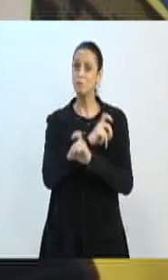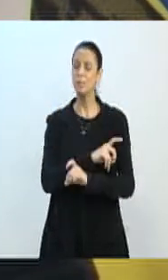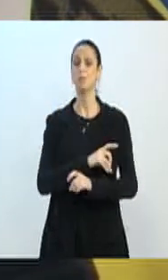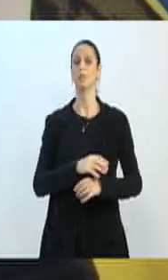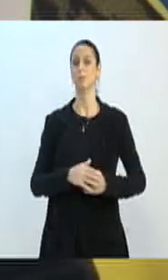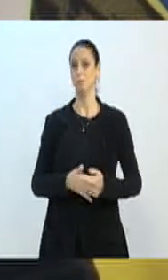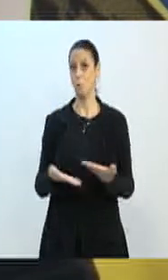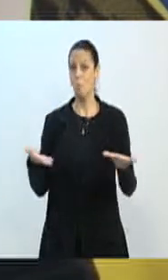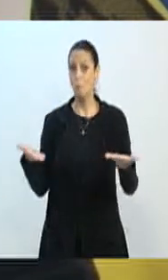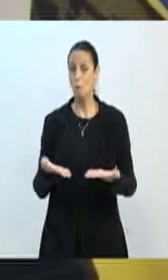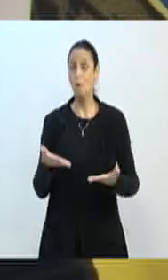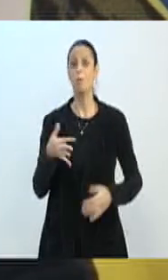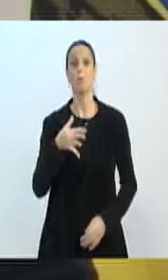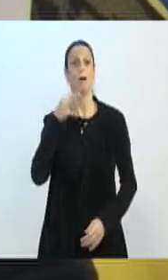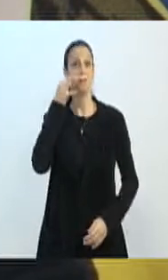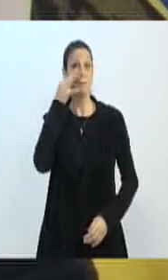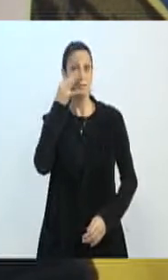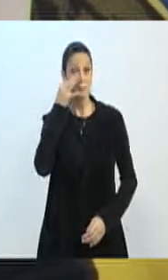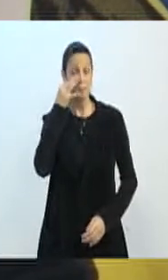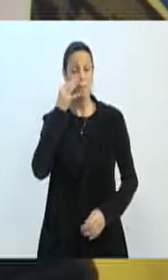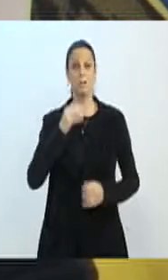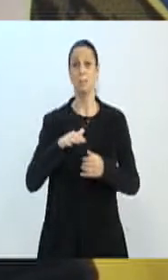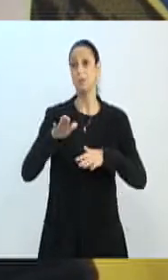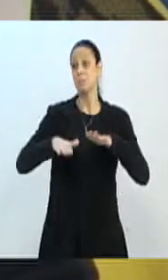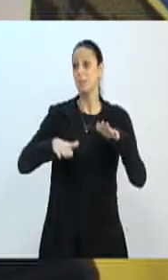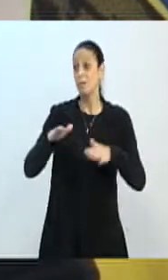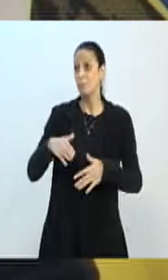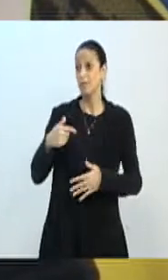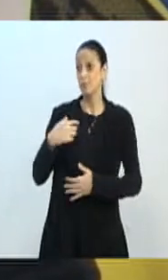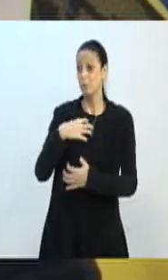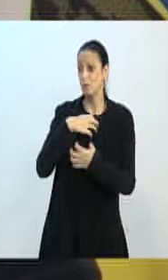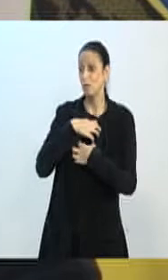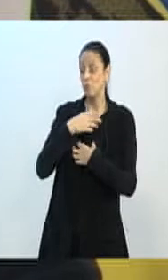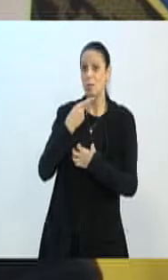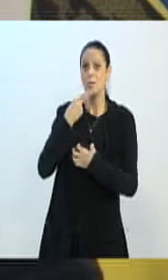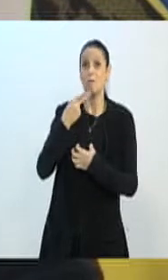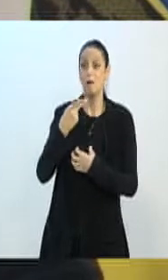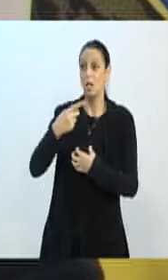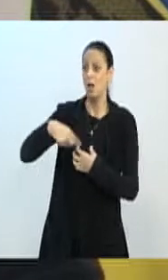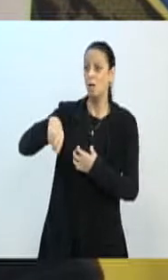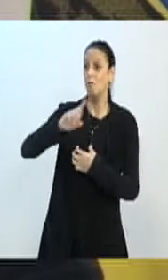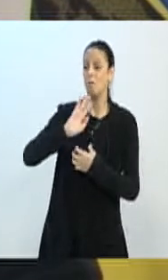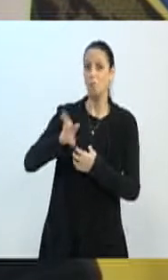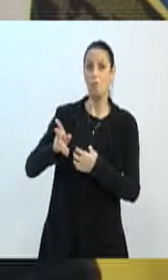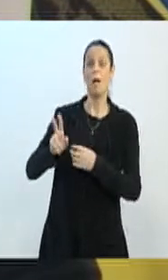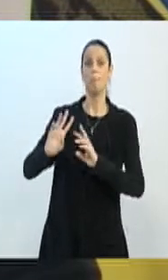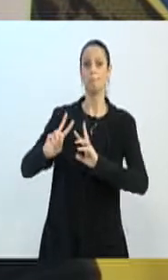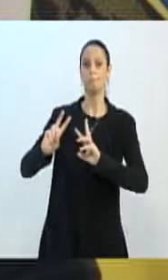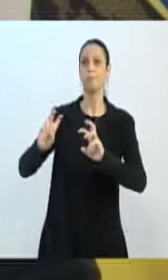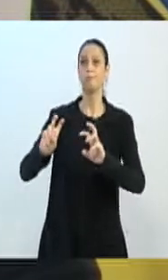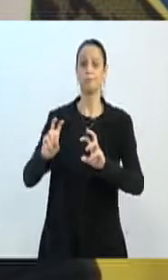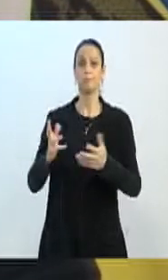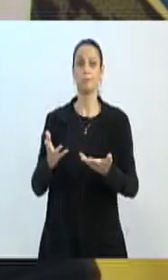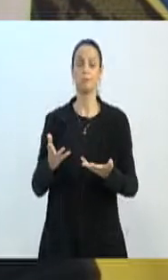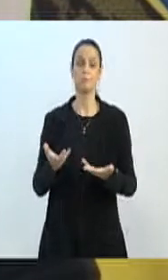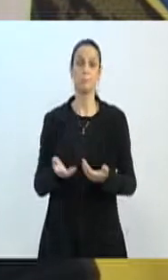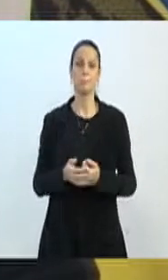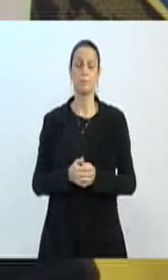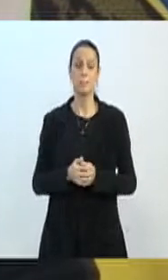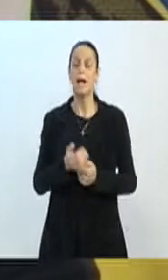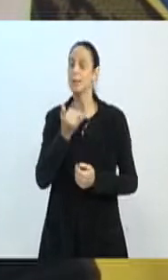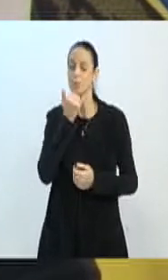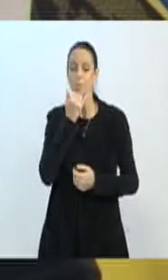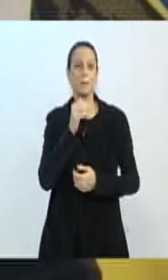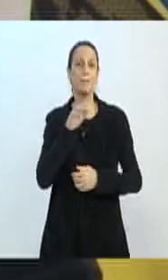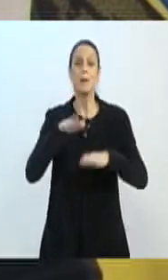encontra talvez da Pode até ser que na minha fala já pode ter capturado se positivo mas eu digo que